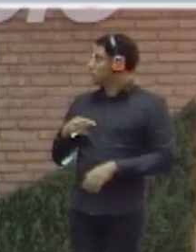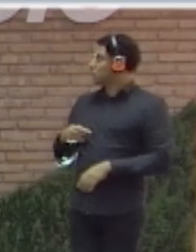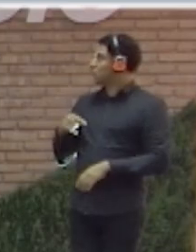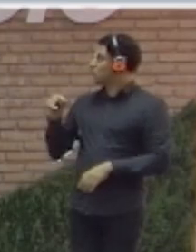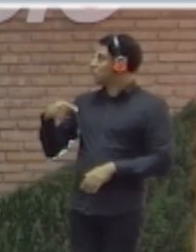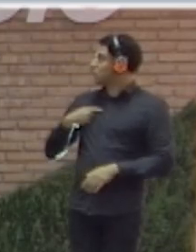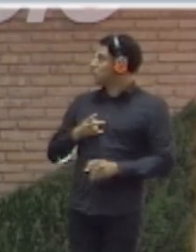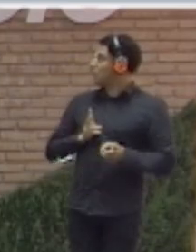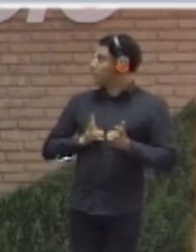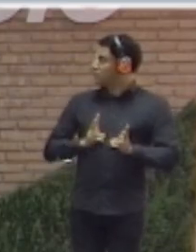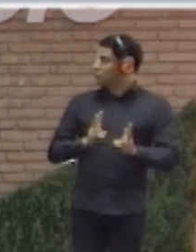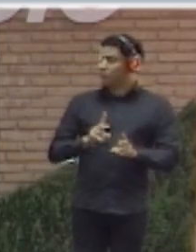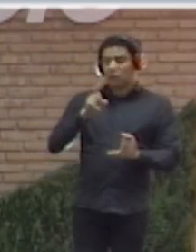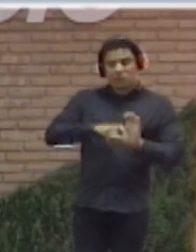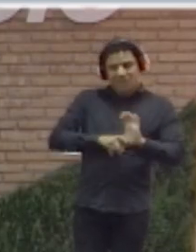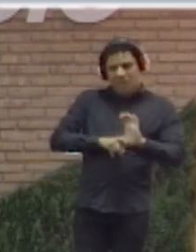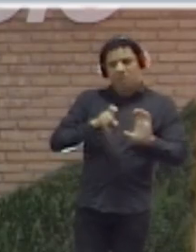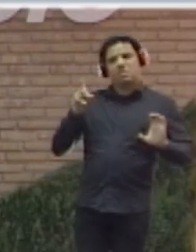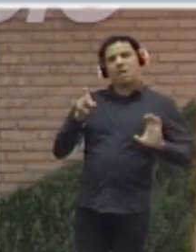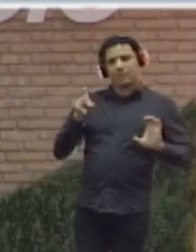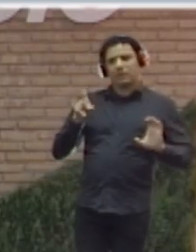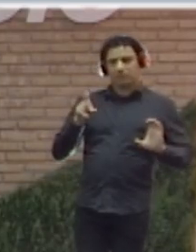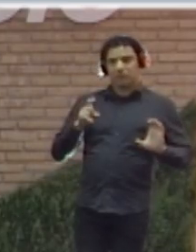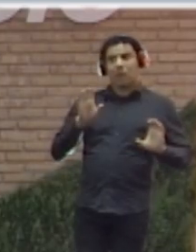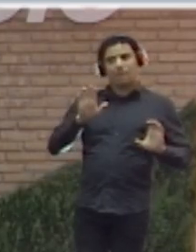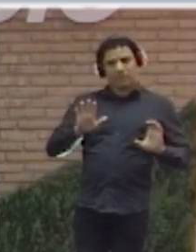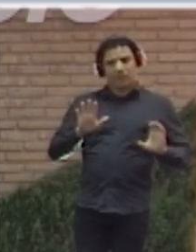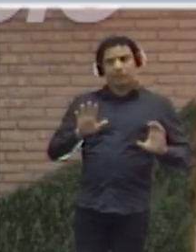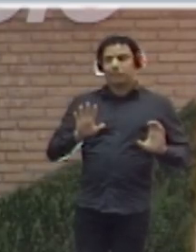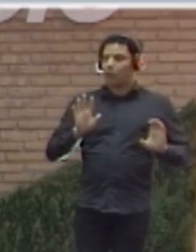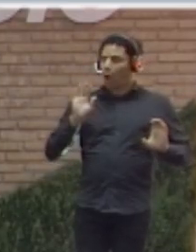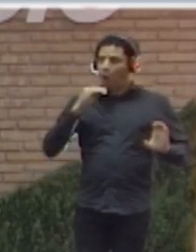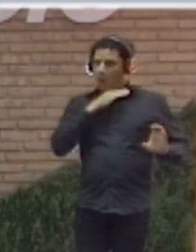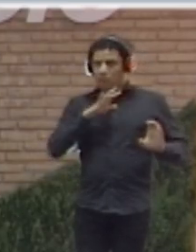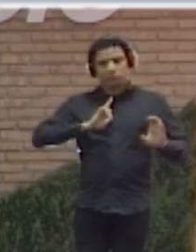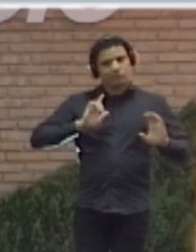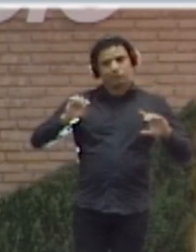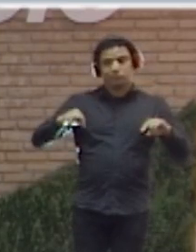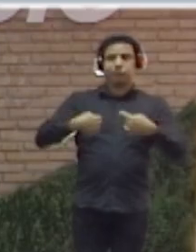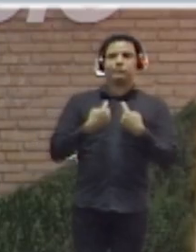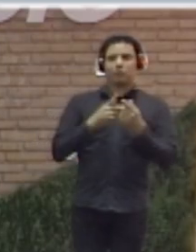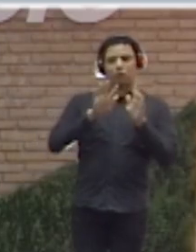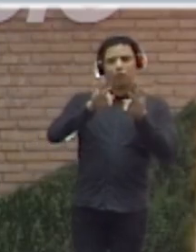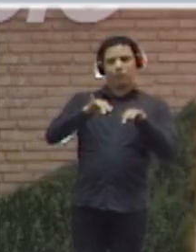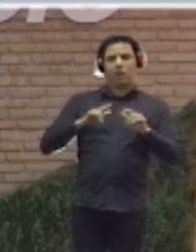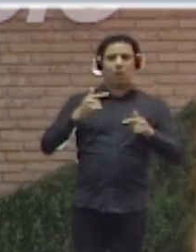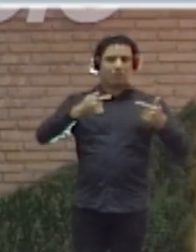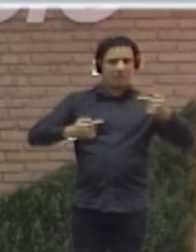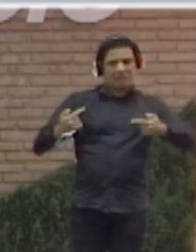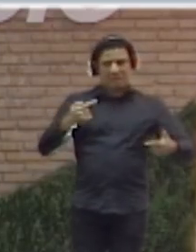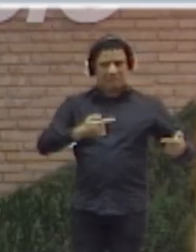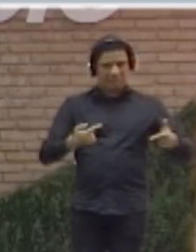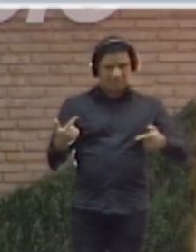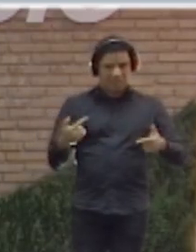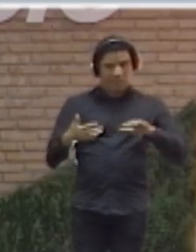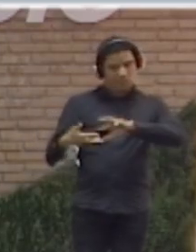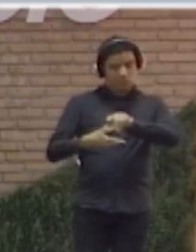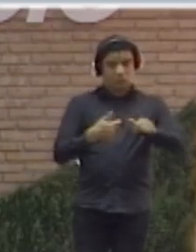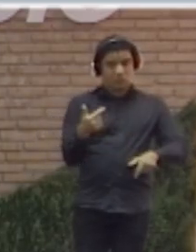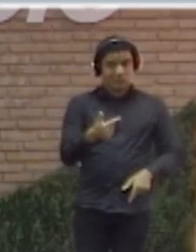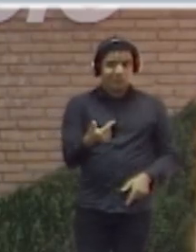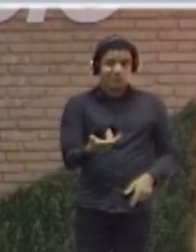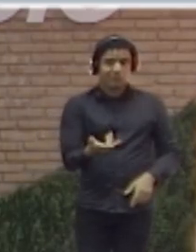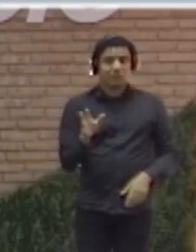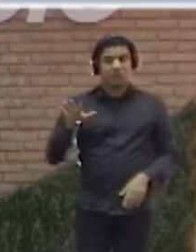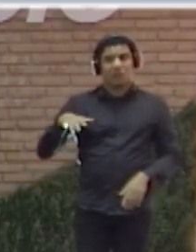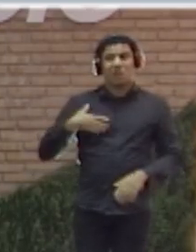E nós mantivemos nossa independência, mas, claro, enfrentamos grandes desafios depois do final da guerra. Nós perdemos, por exemplo,